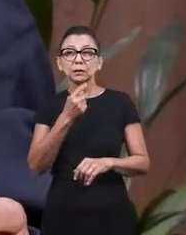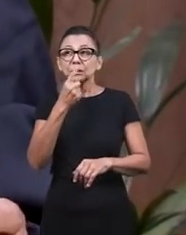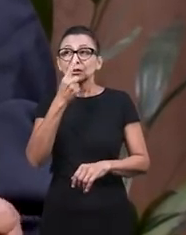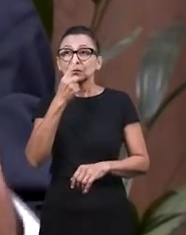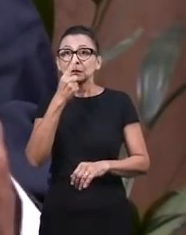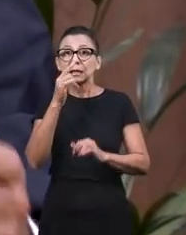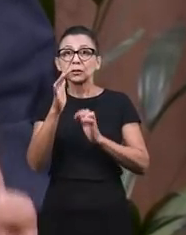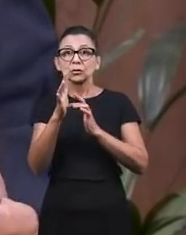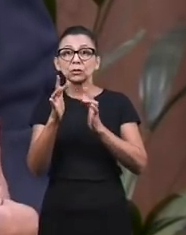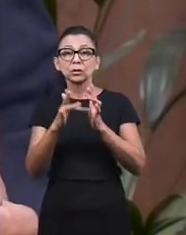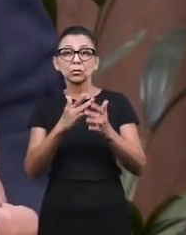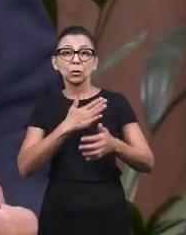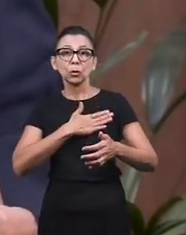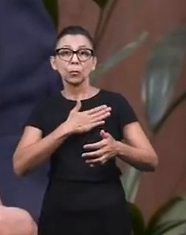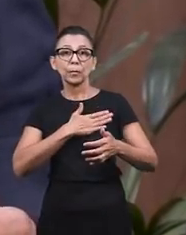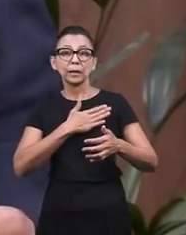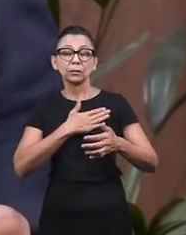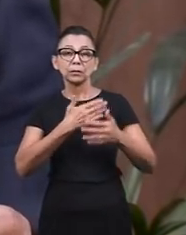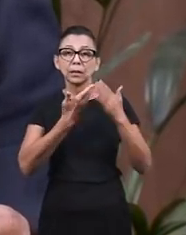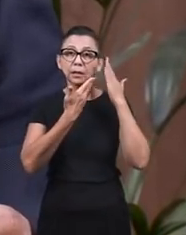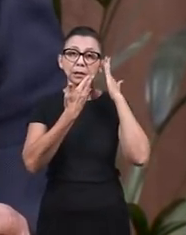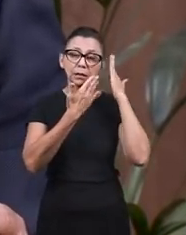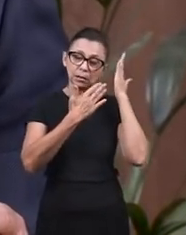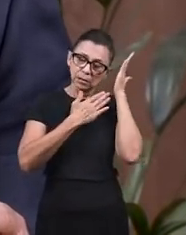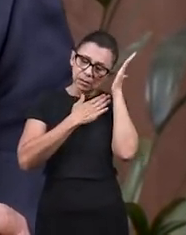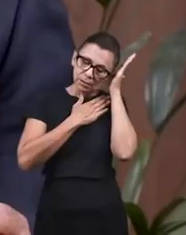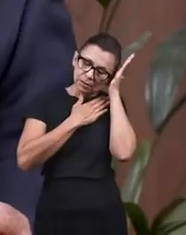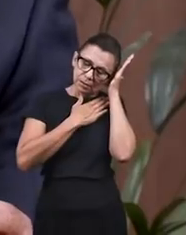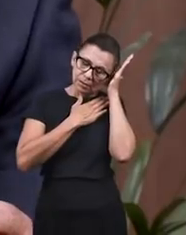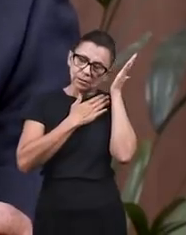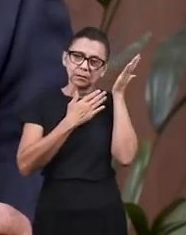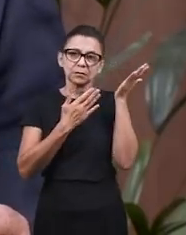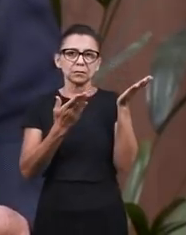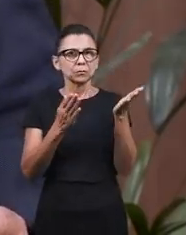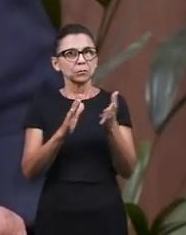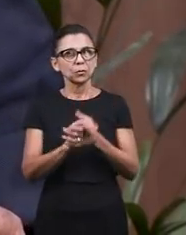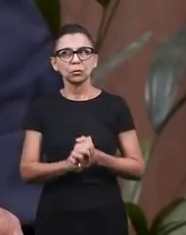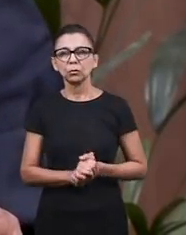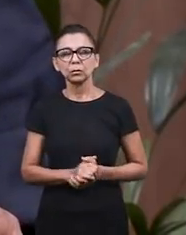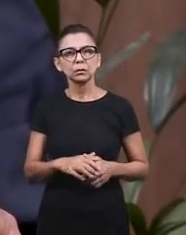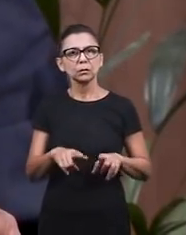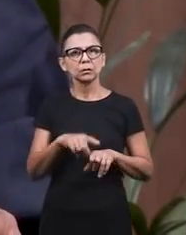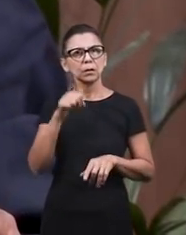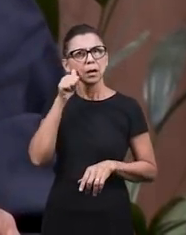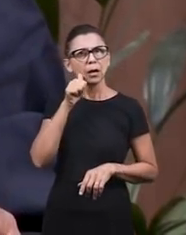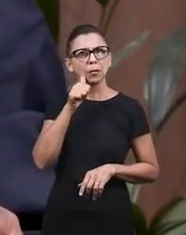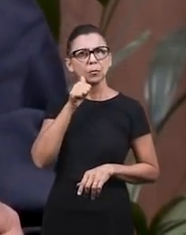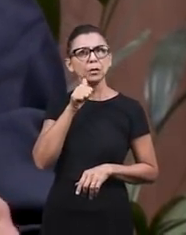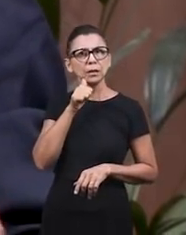né? E a gente pensando aqui hoje, né? Se eu pudesse, como aquela mulher que tocou em Jesus, não é?